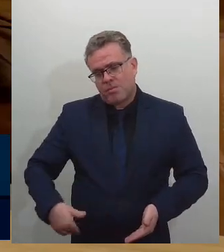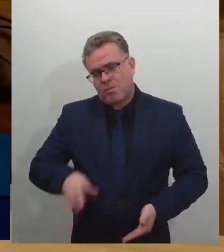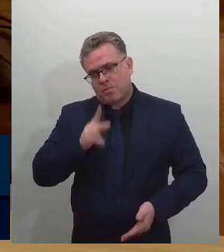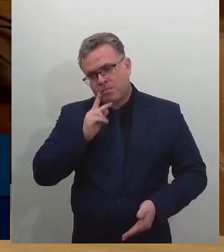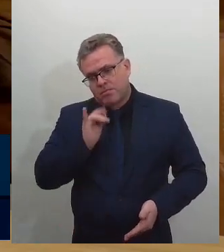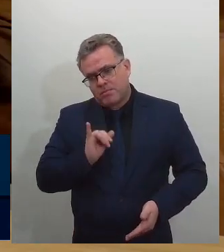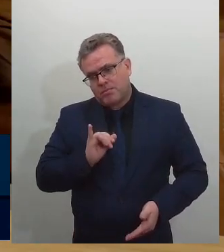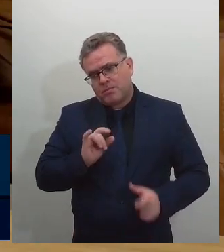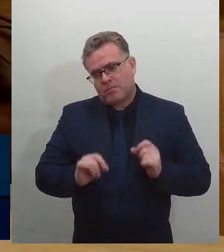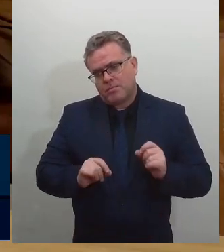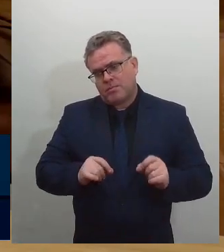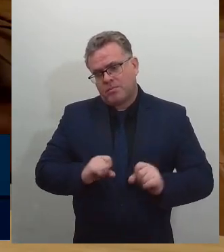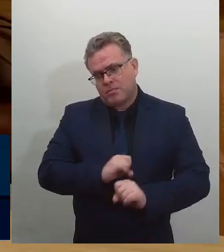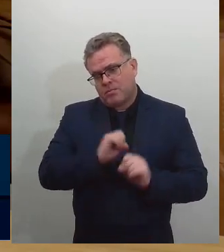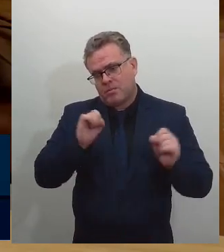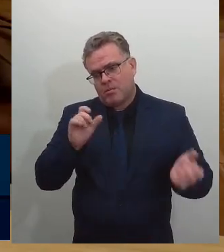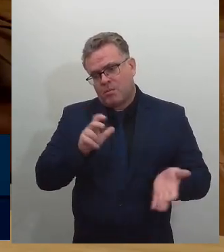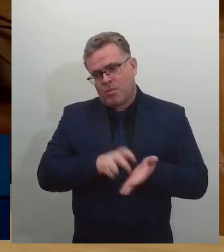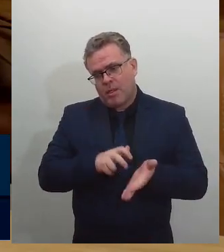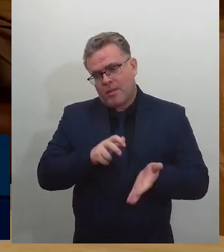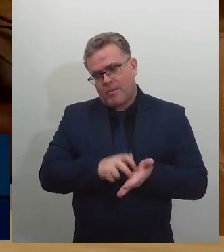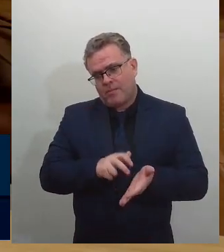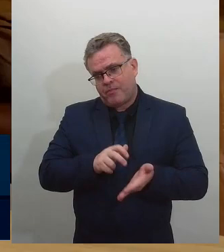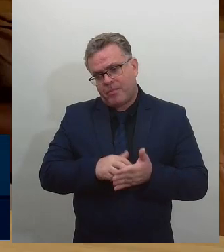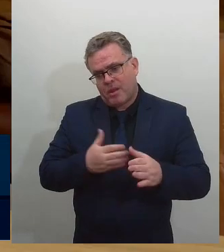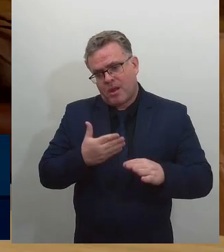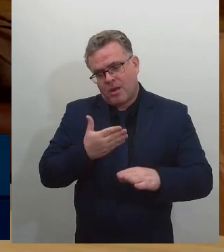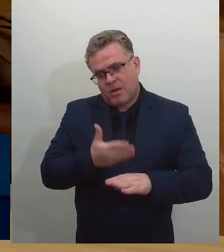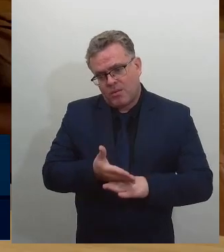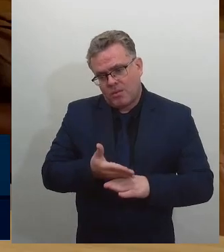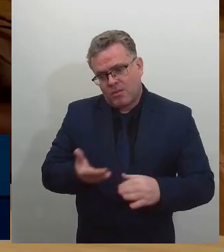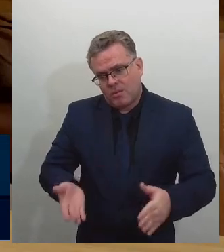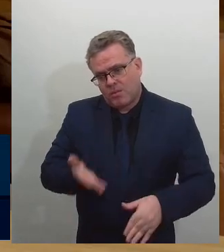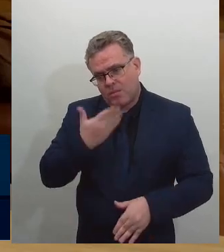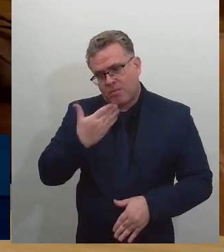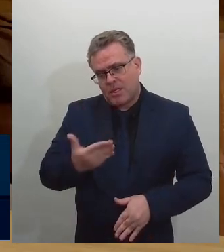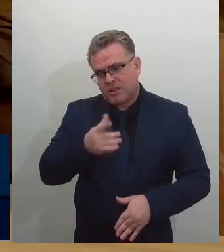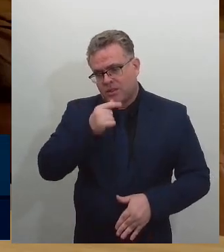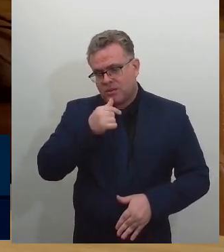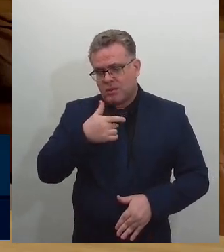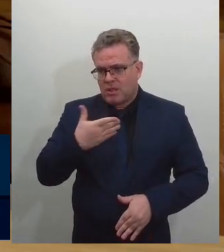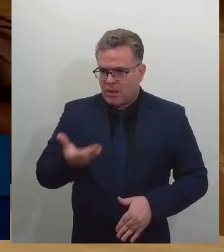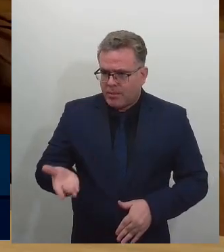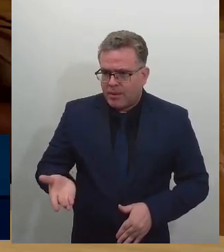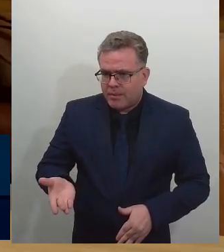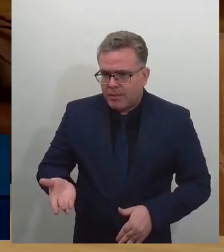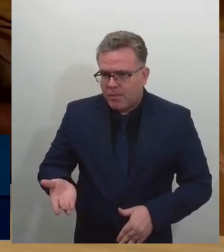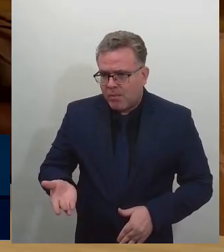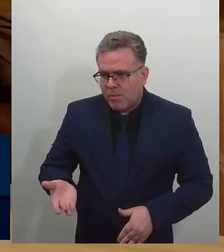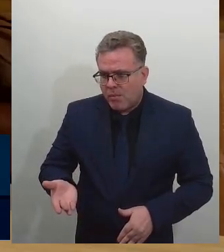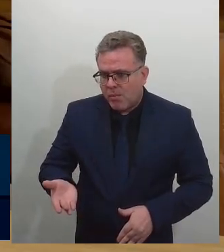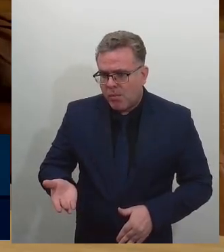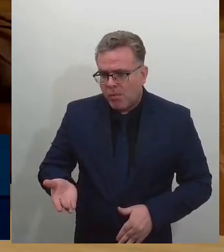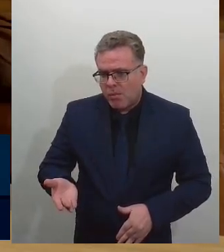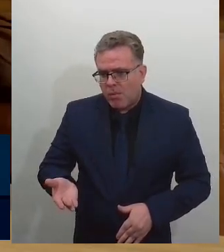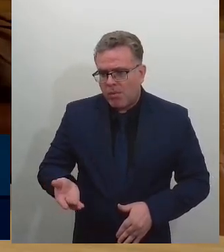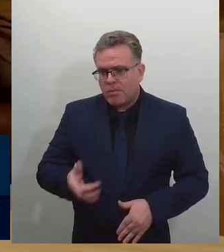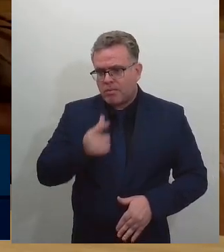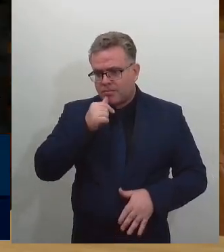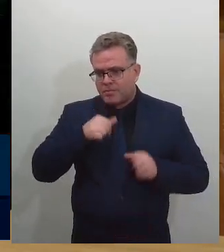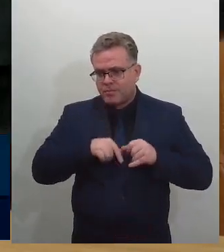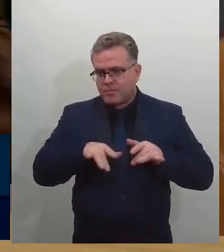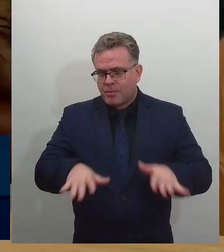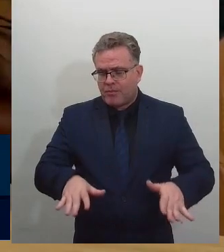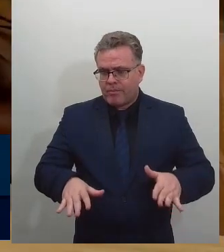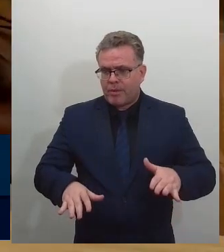e na porta de um político se humilhar por um copo de água, tendo água em abundância no Rio São Francisco. E